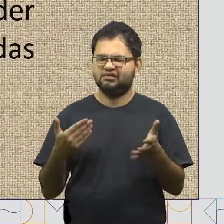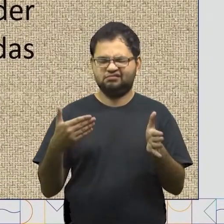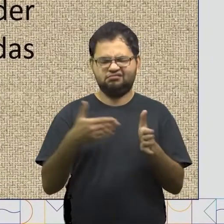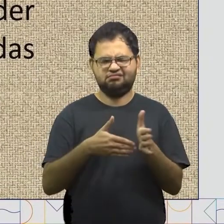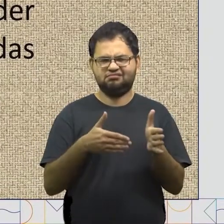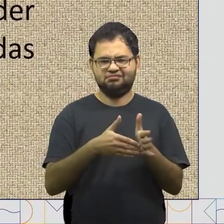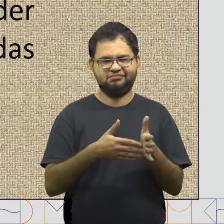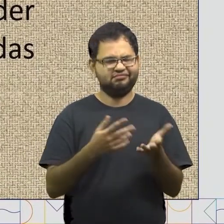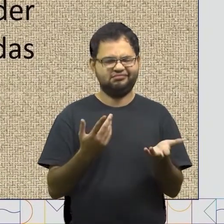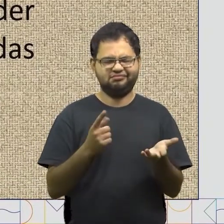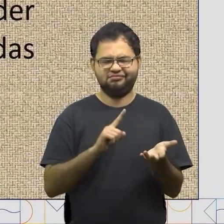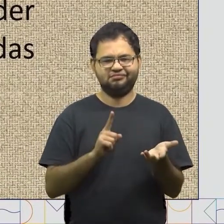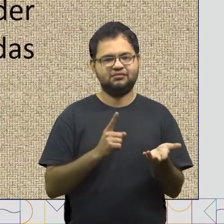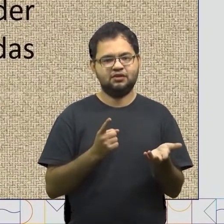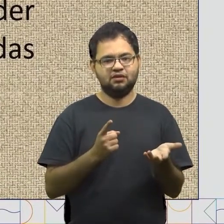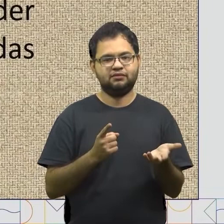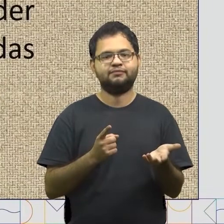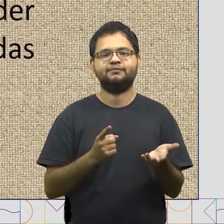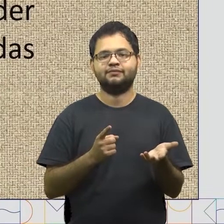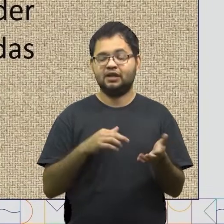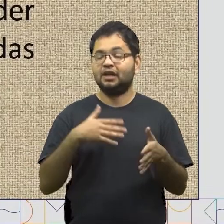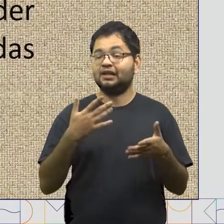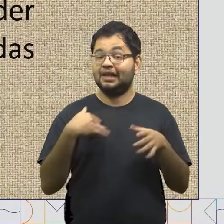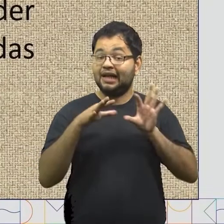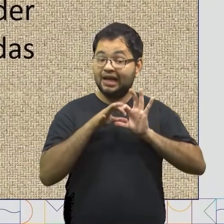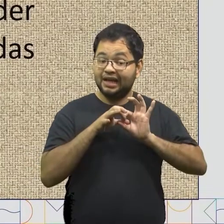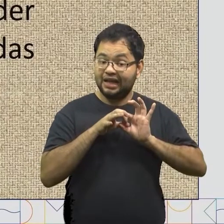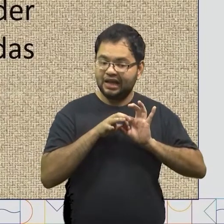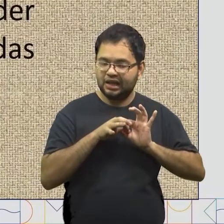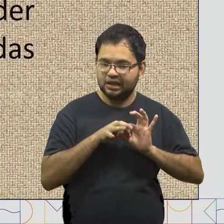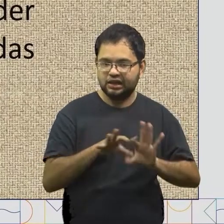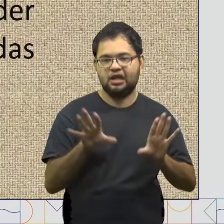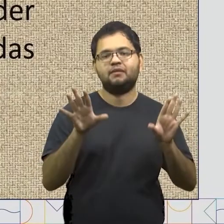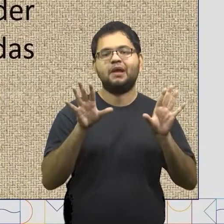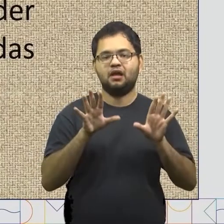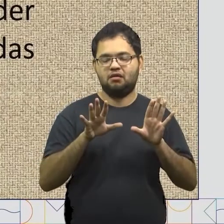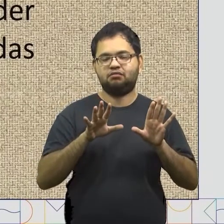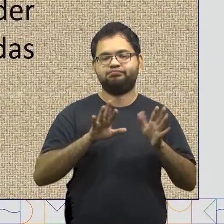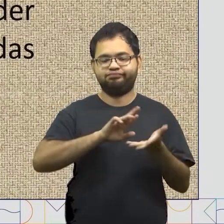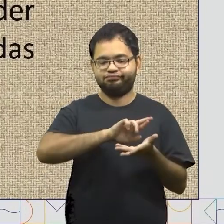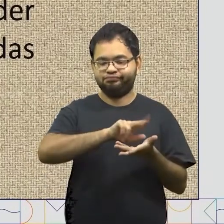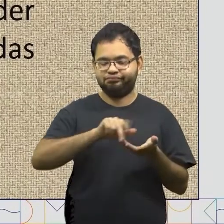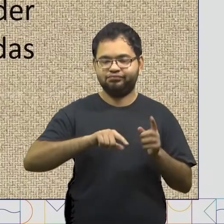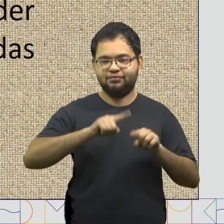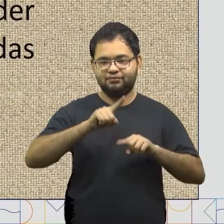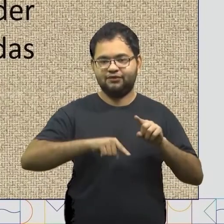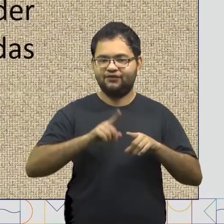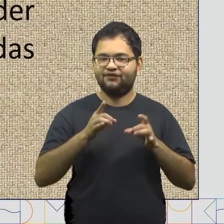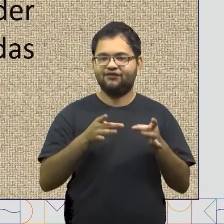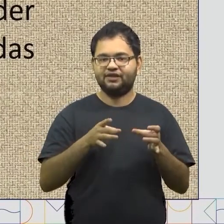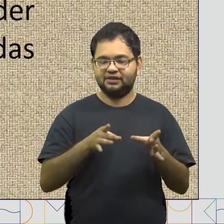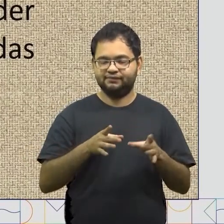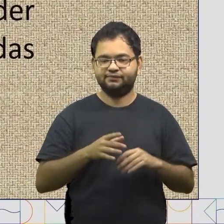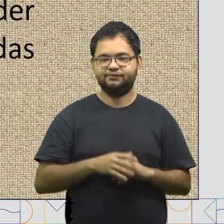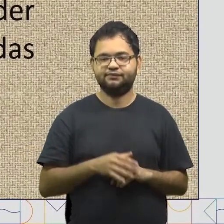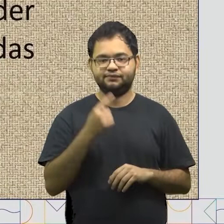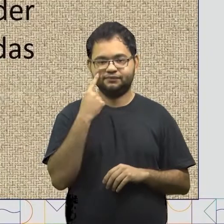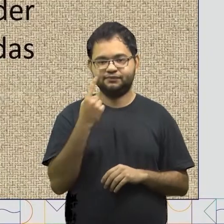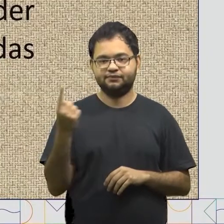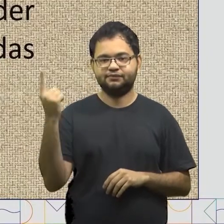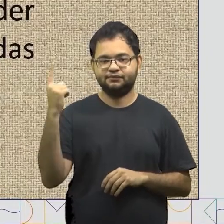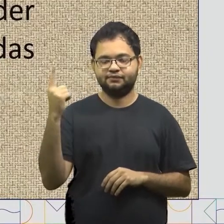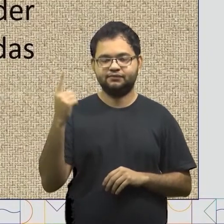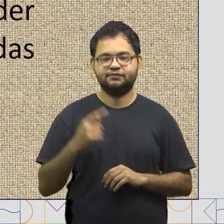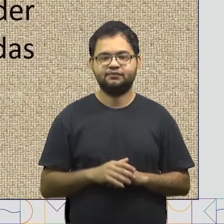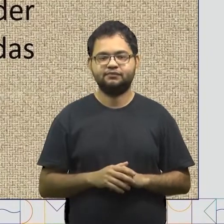certeza ela não impediu mas possibilitou a diversificação das atividades então é possibilitando aí